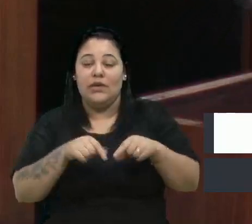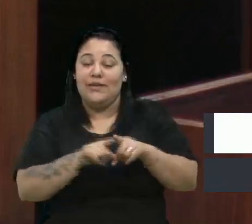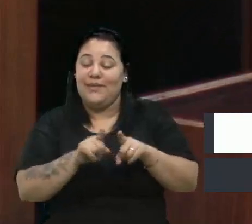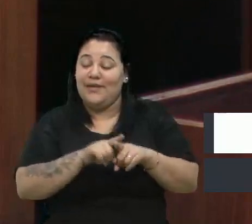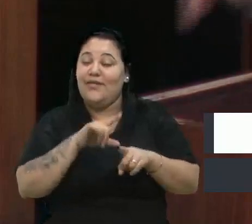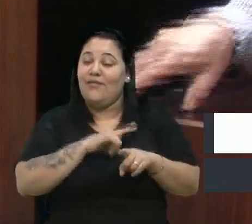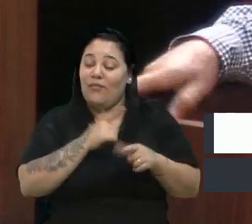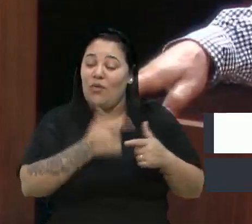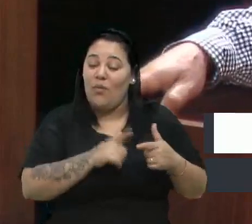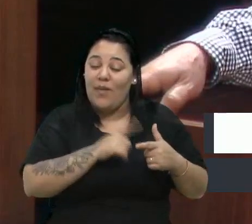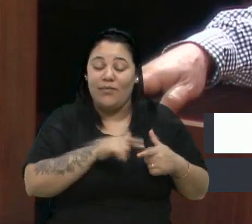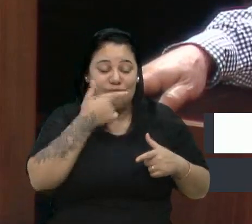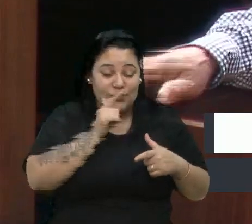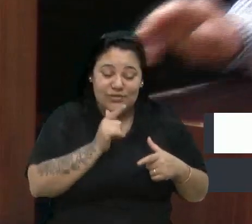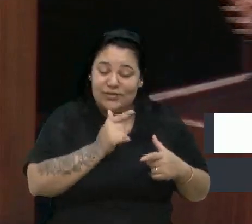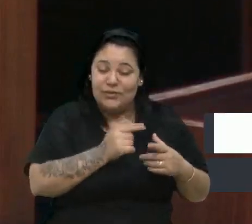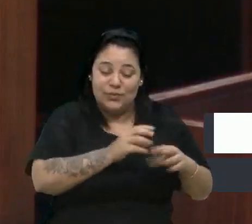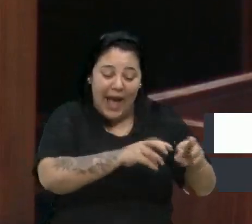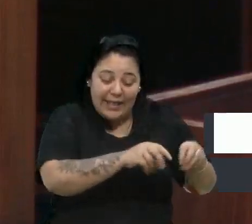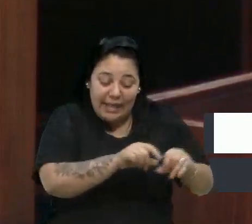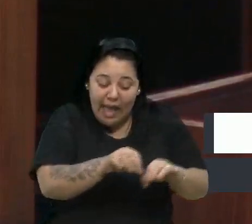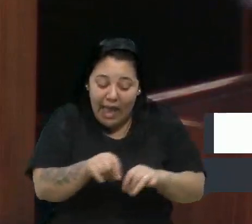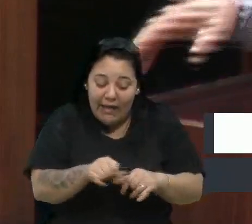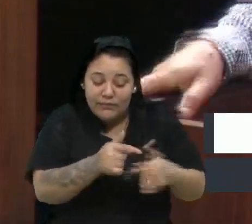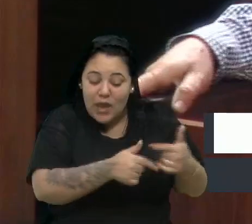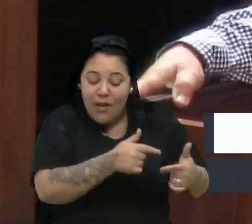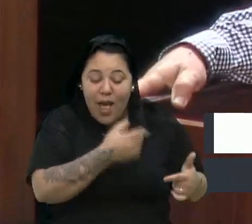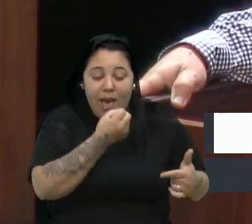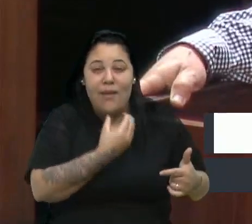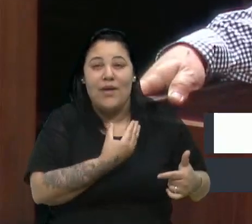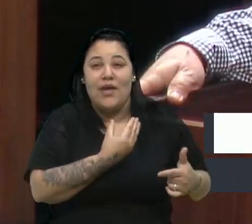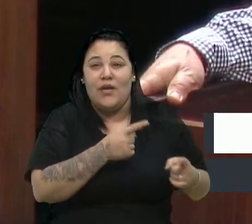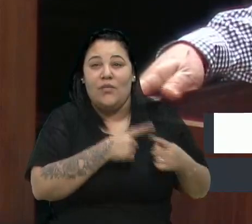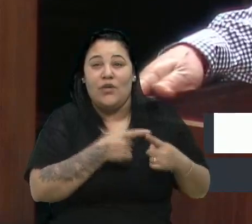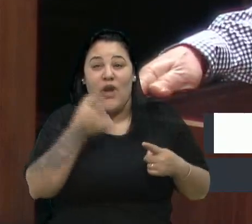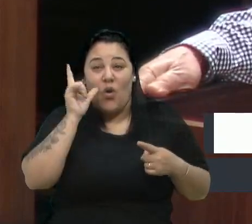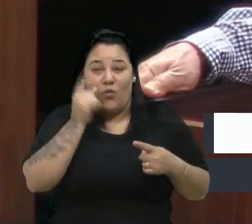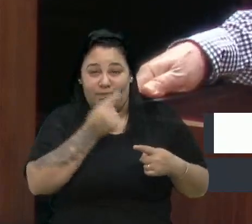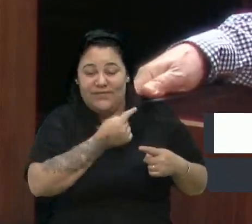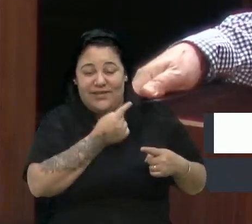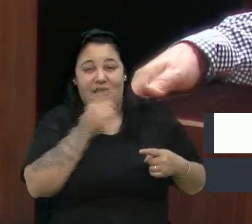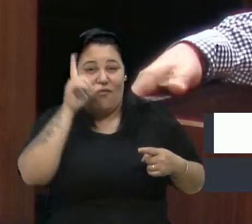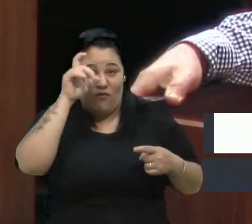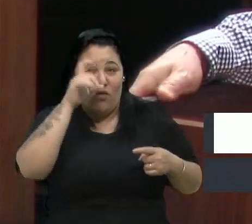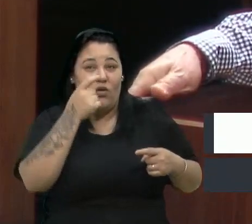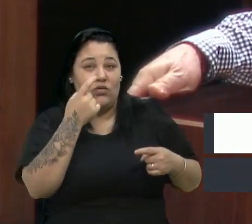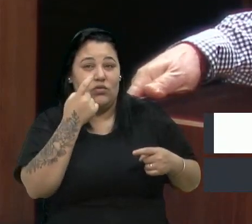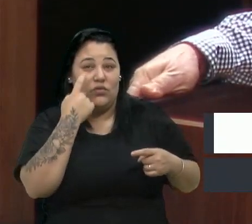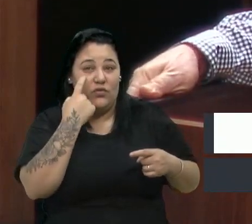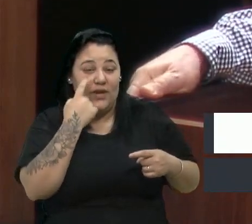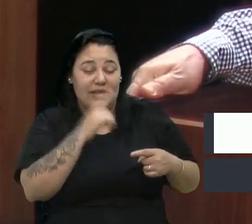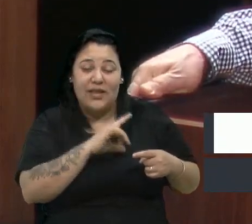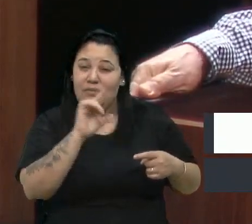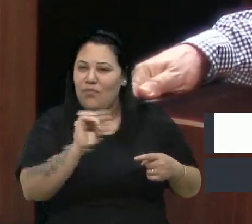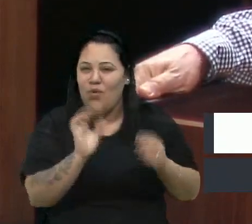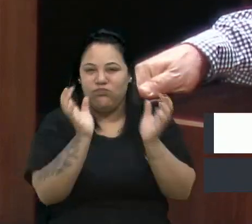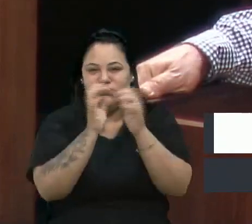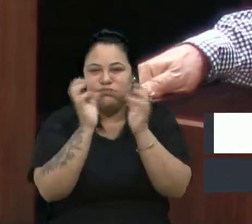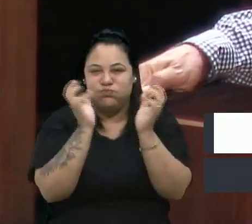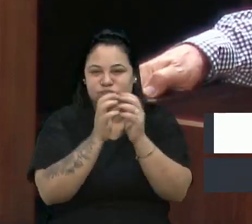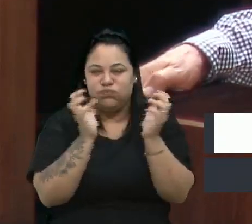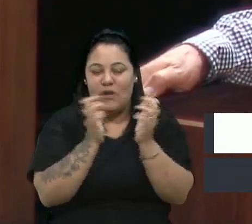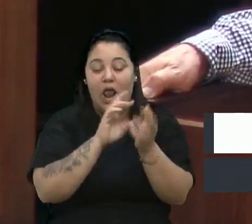efeitos, e ontem eu comprovei isso. Nas fotos que vocês vão ver ali, tem muito pouco verde comparar com